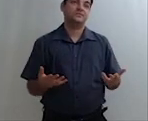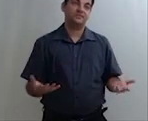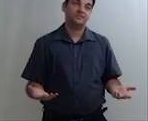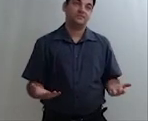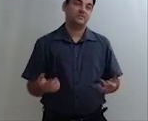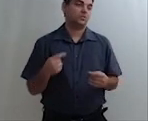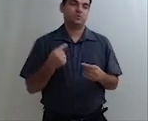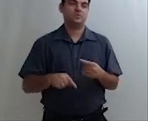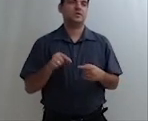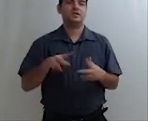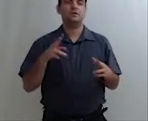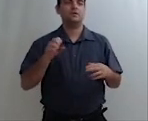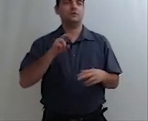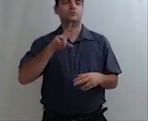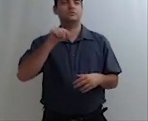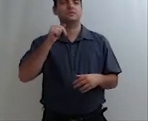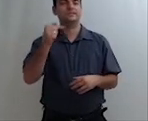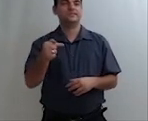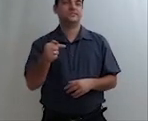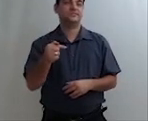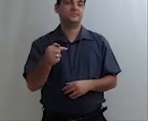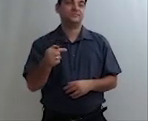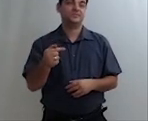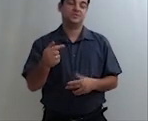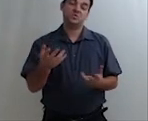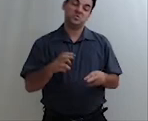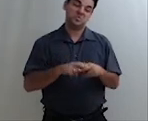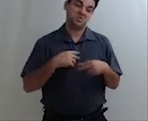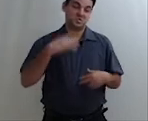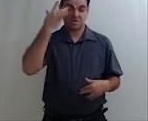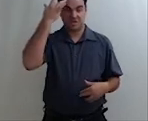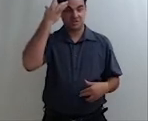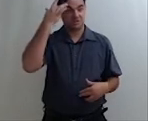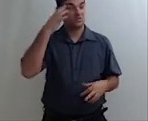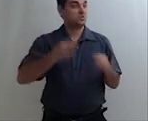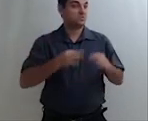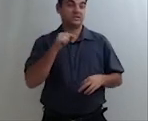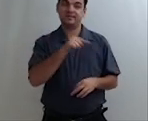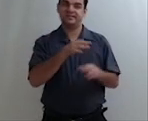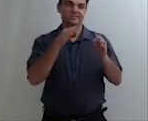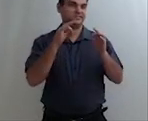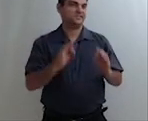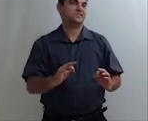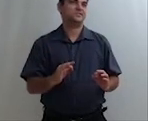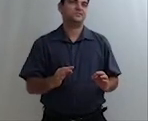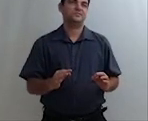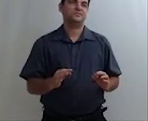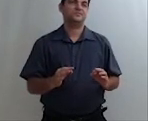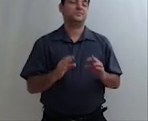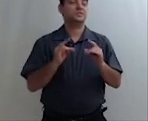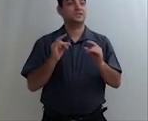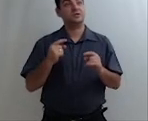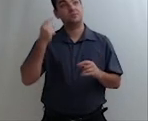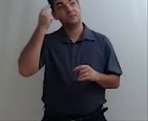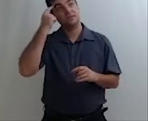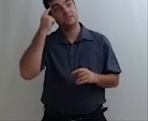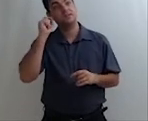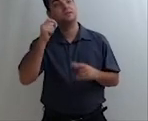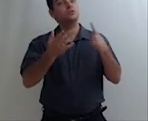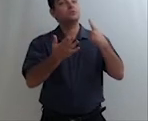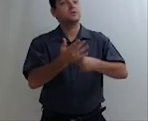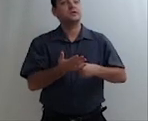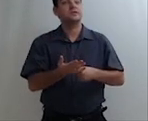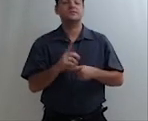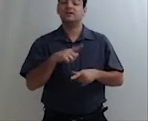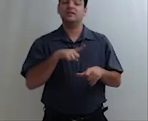súmula 7 dentro desse contexto entendo que não há nenhuma omissão quanto esse por menor considerando que o acordo embargado foi